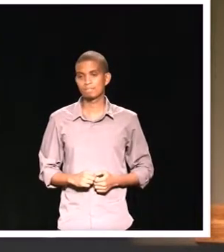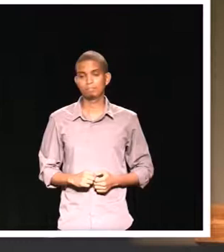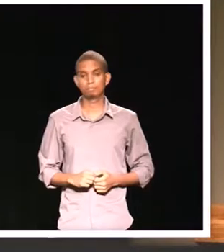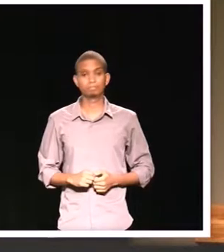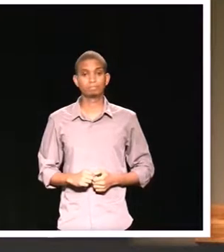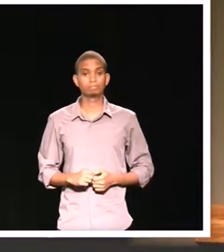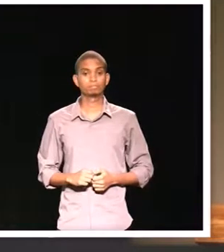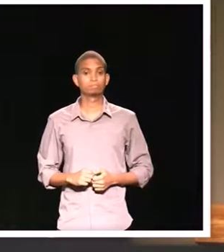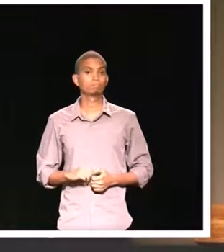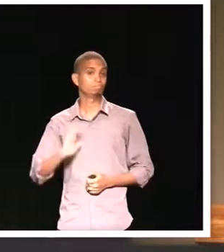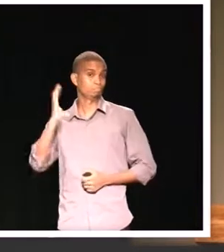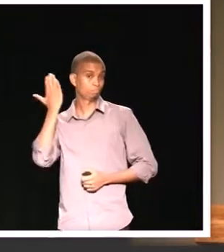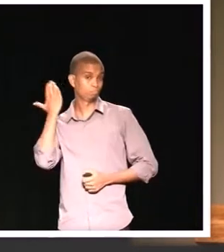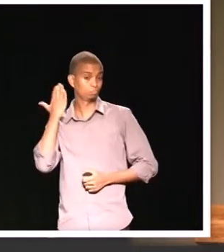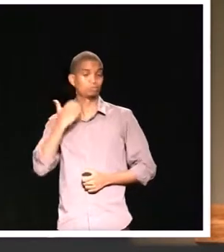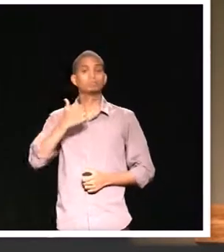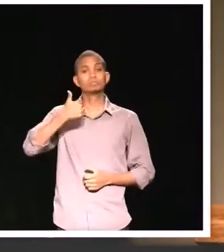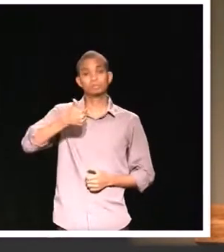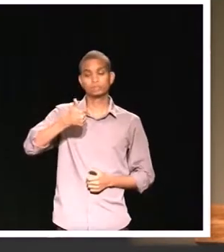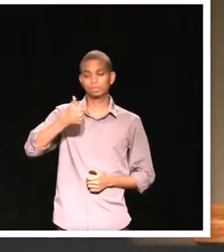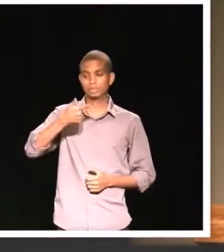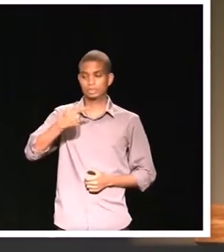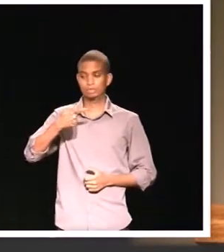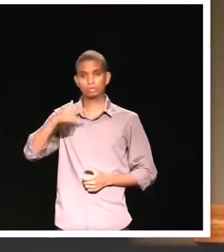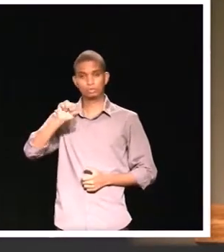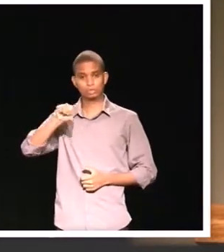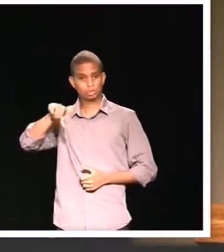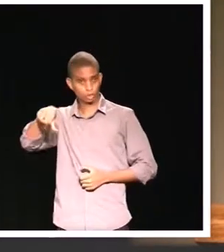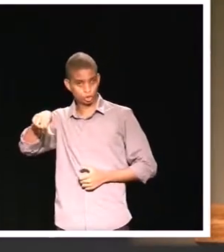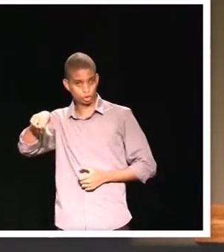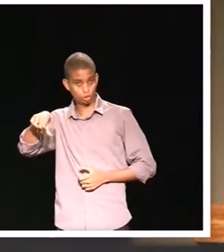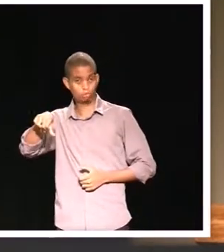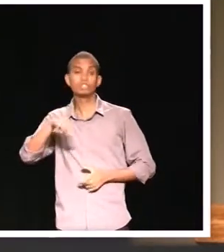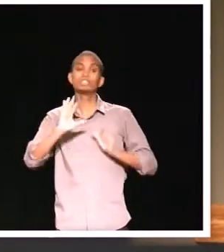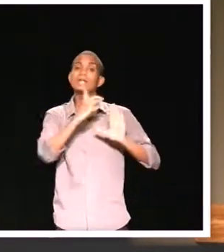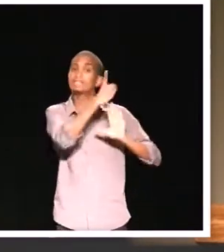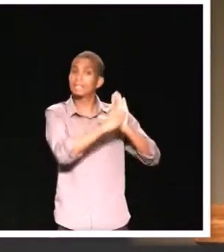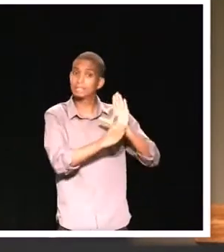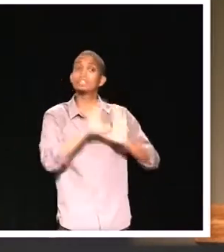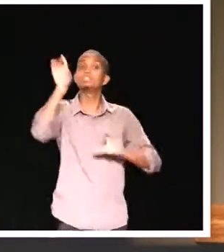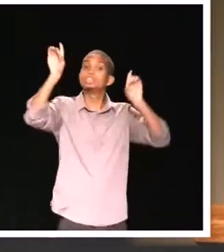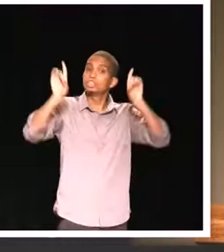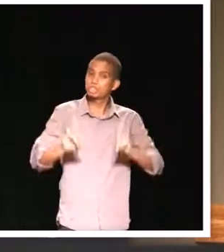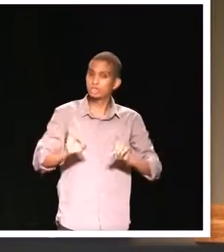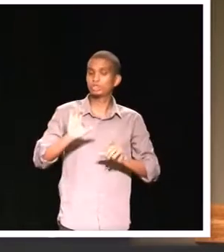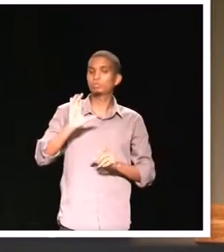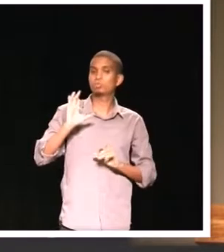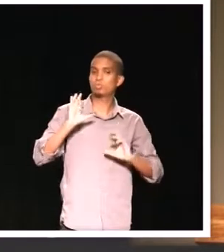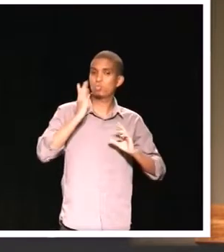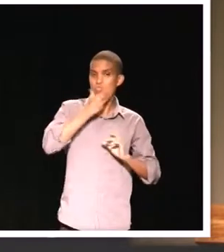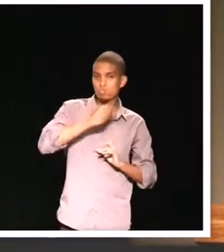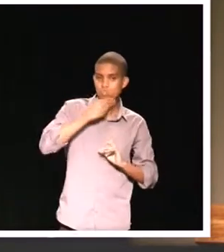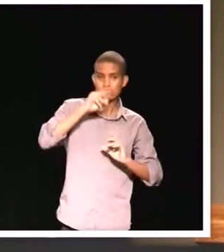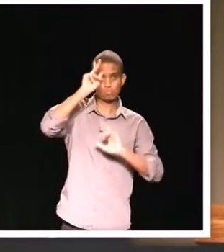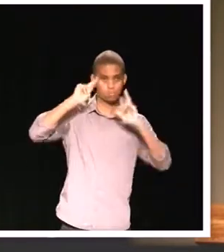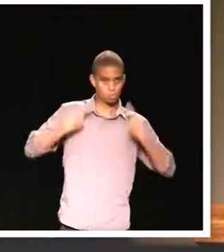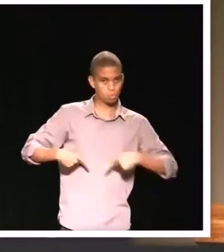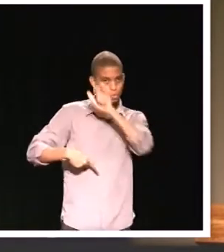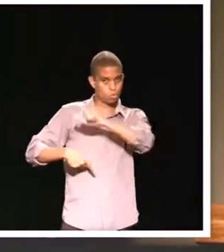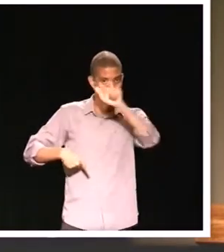Em 1789, a Declaração dos Direitos do Homem e do Cidadão da França,